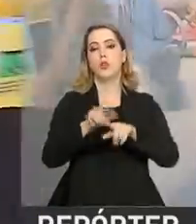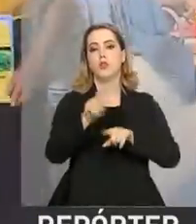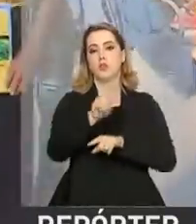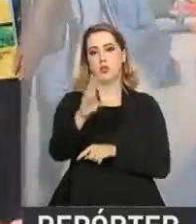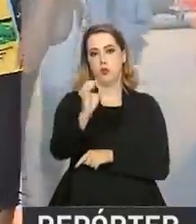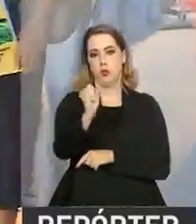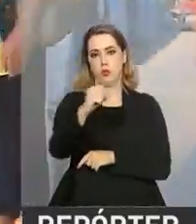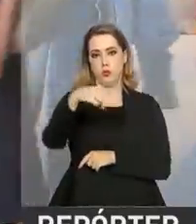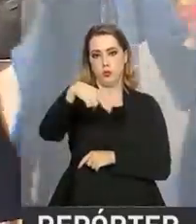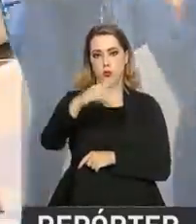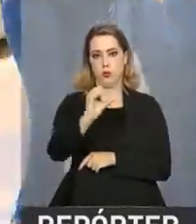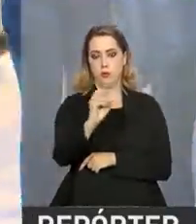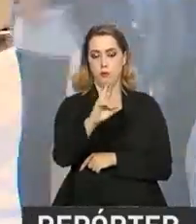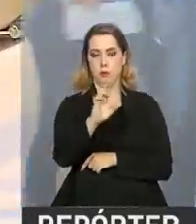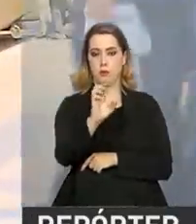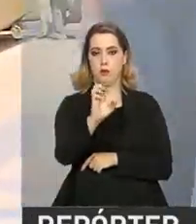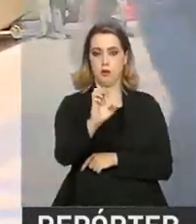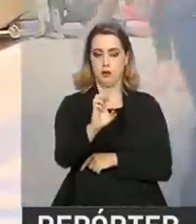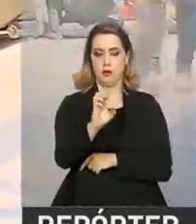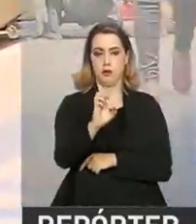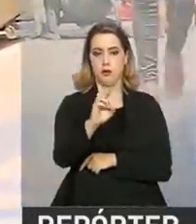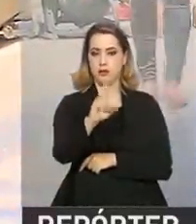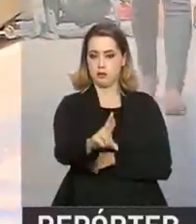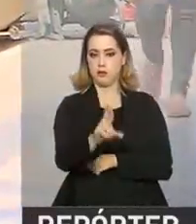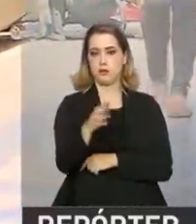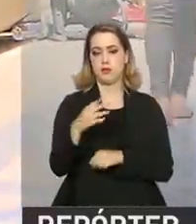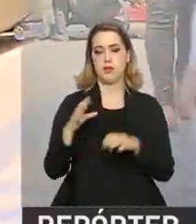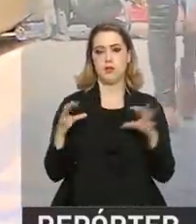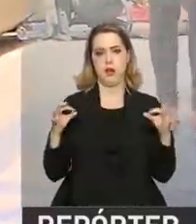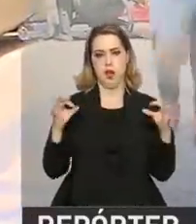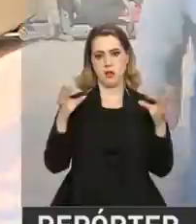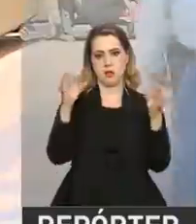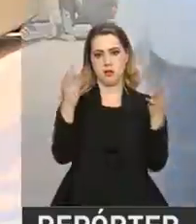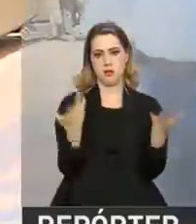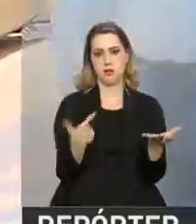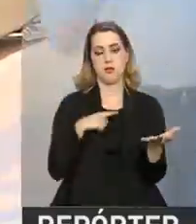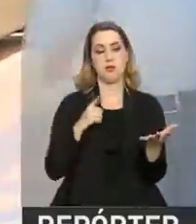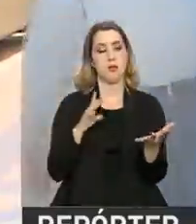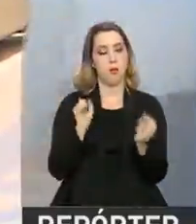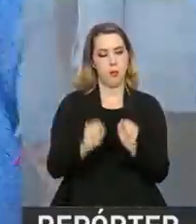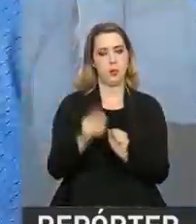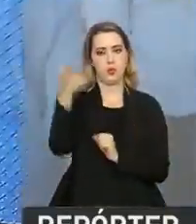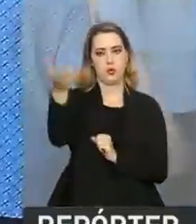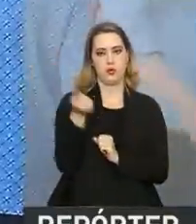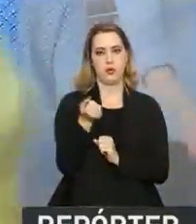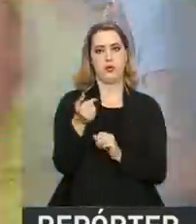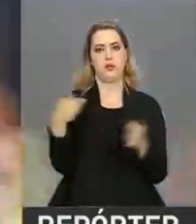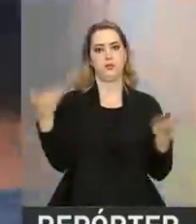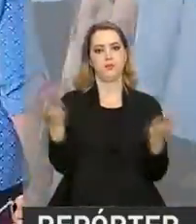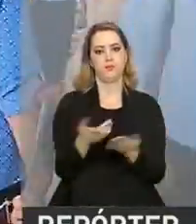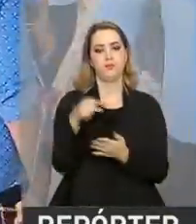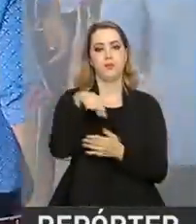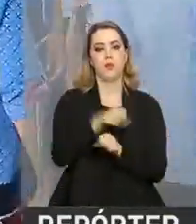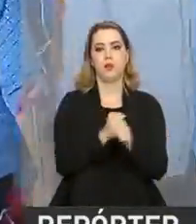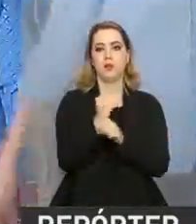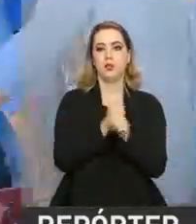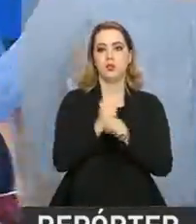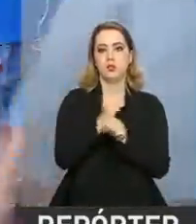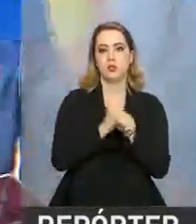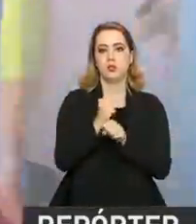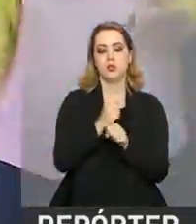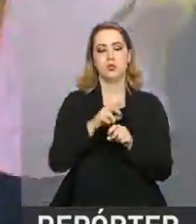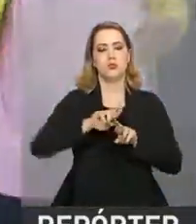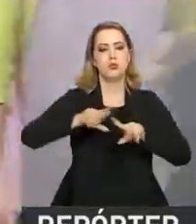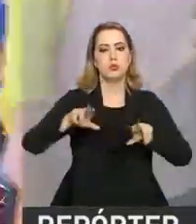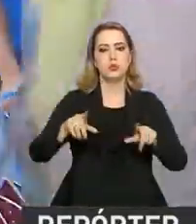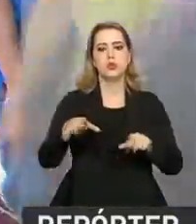benefícios garantidos neste ano até o mês de agosto 80 mil pessoas que sofrem com a doença sacaram o fgts